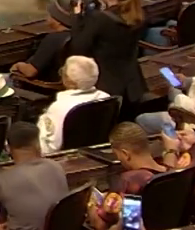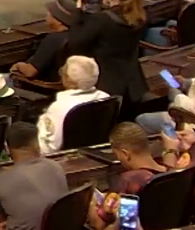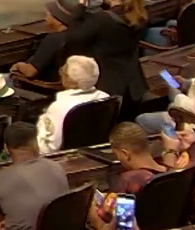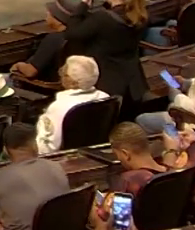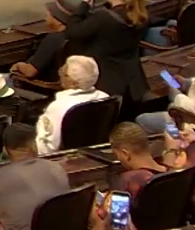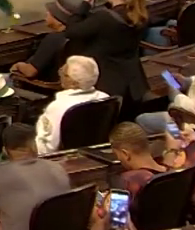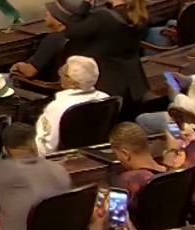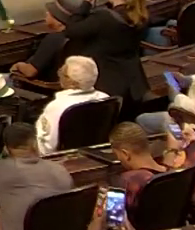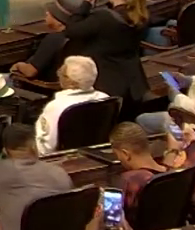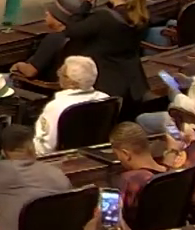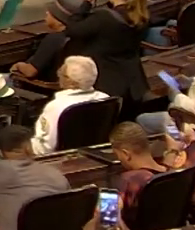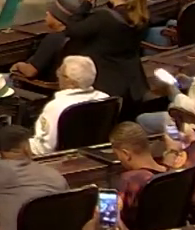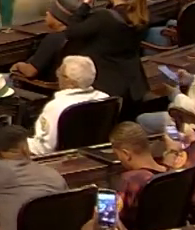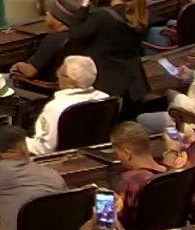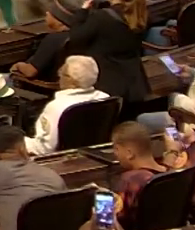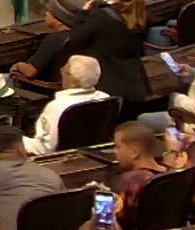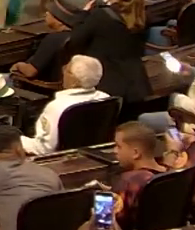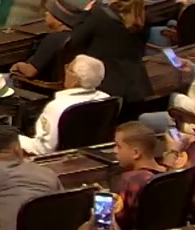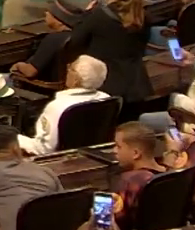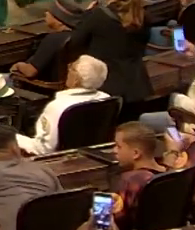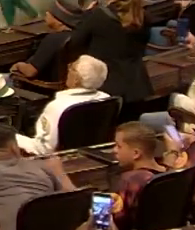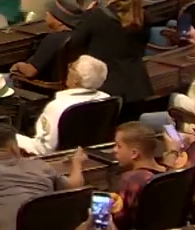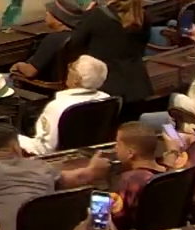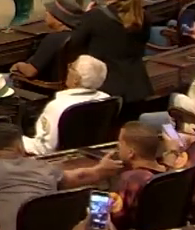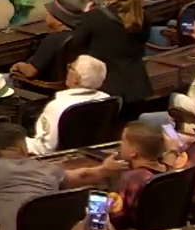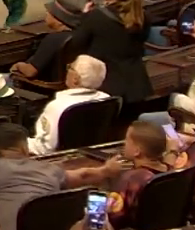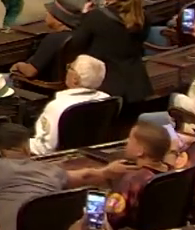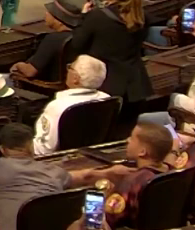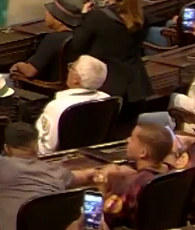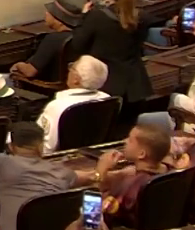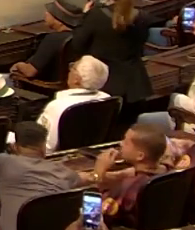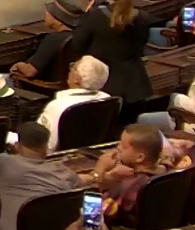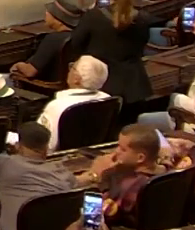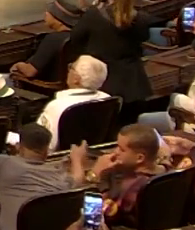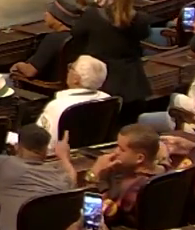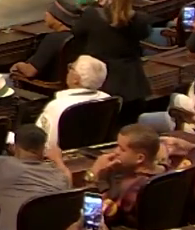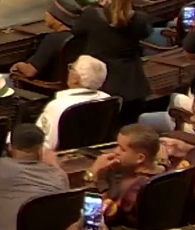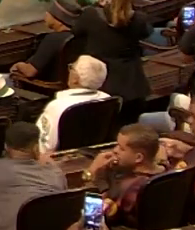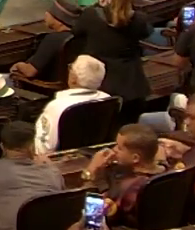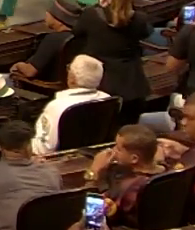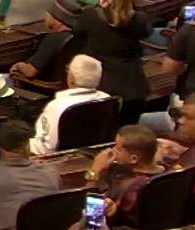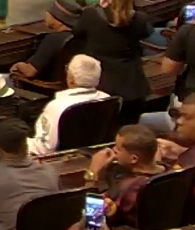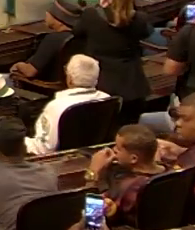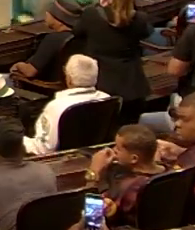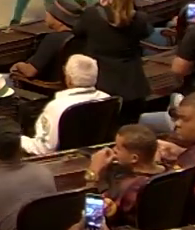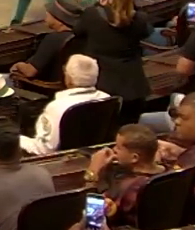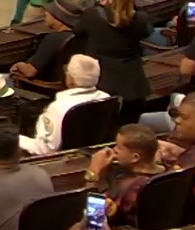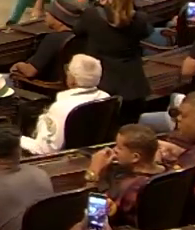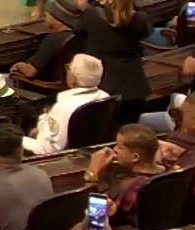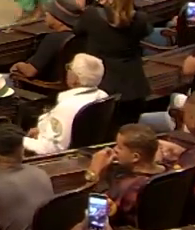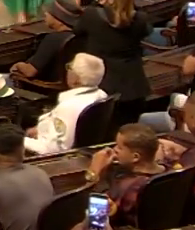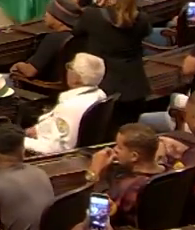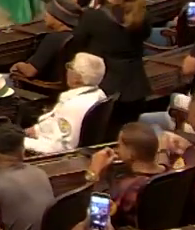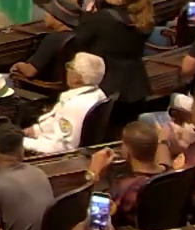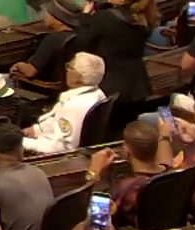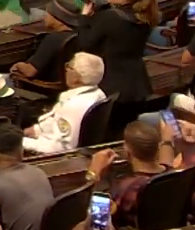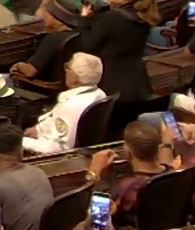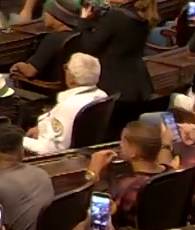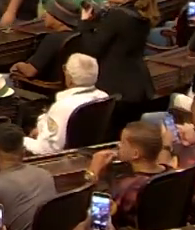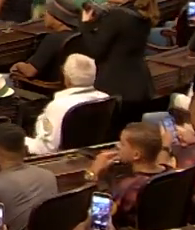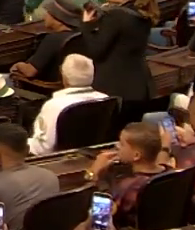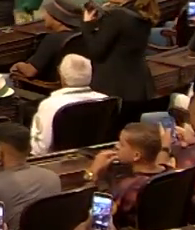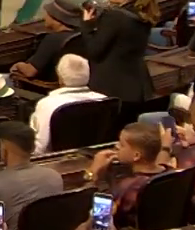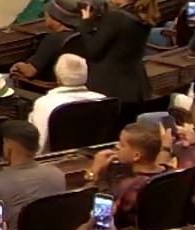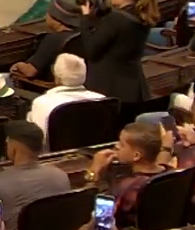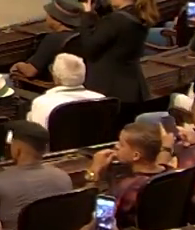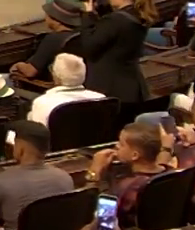de felicidade. Samba, meu samba, presta essa homenagem aos heróis da liberdade.